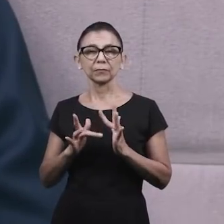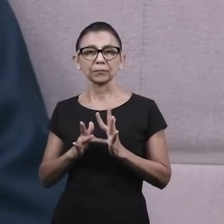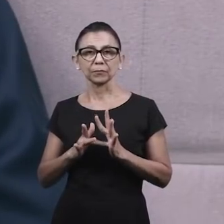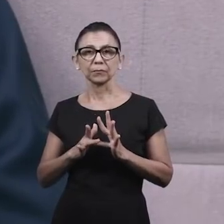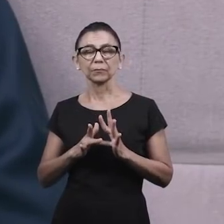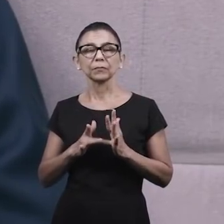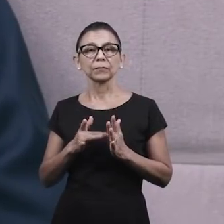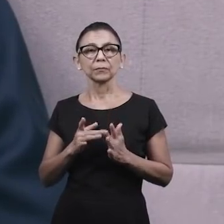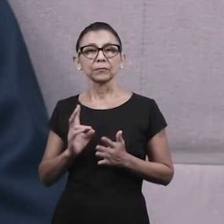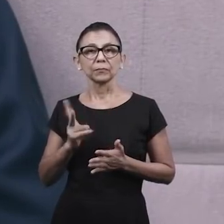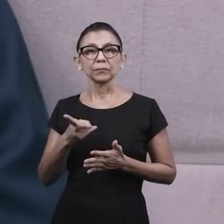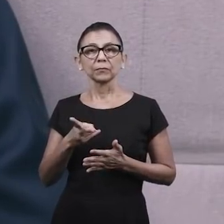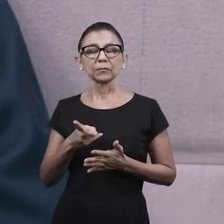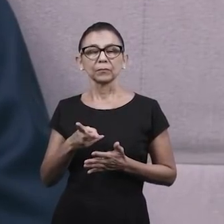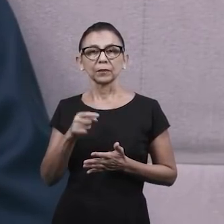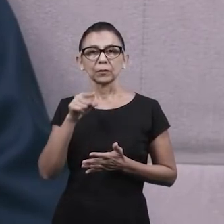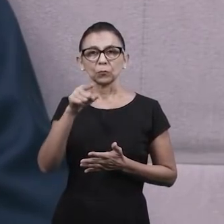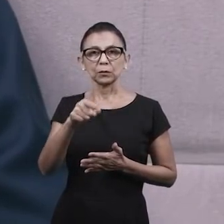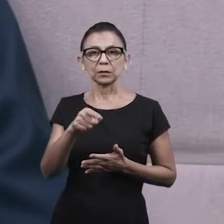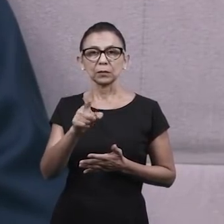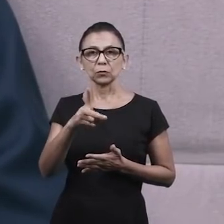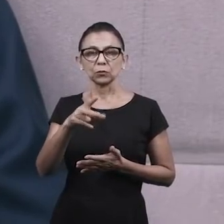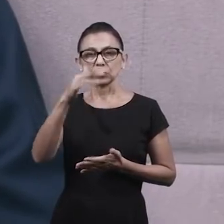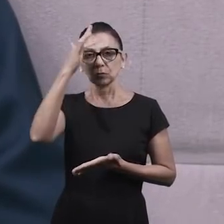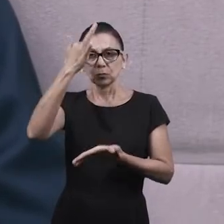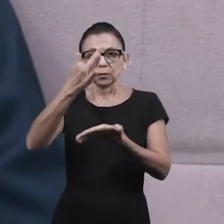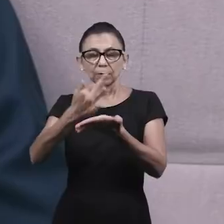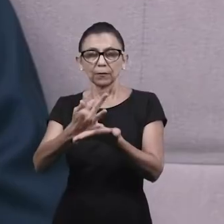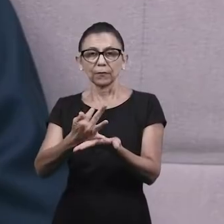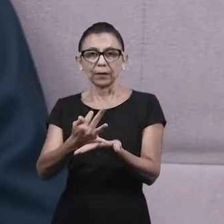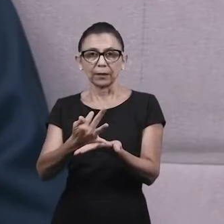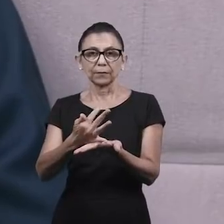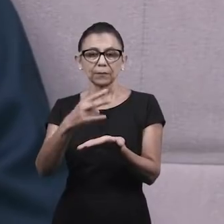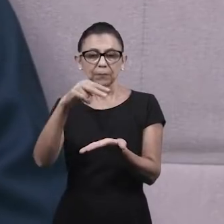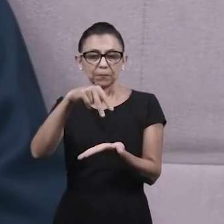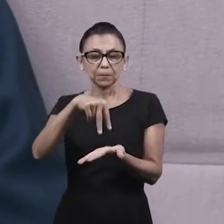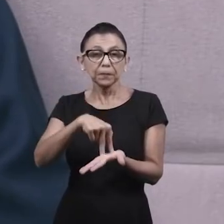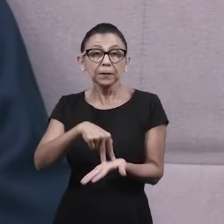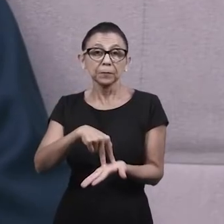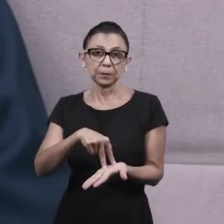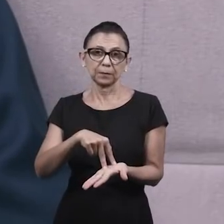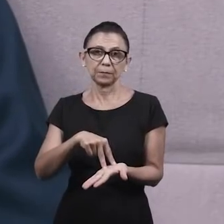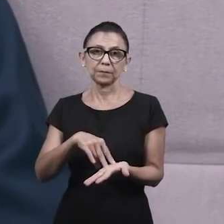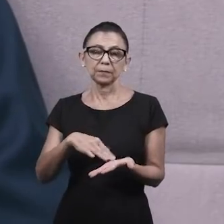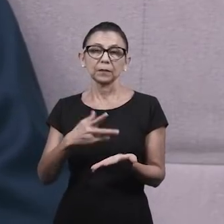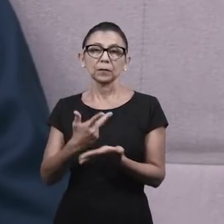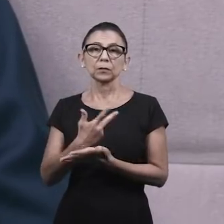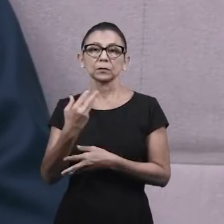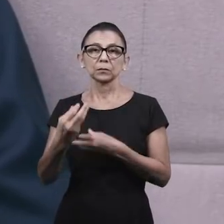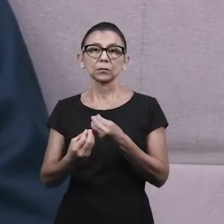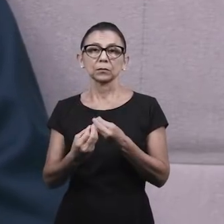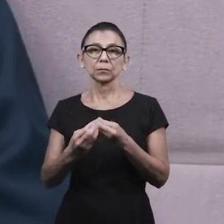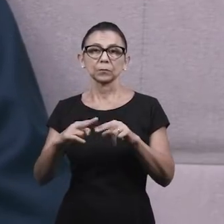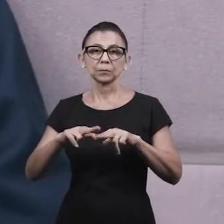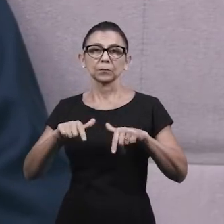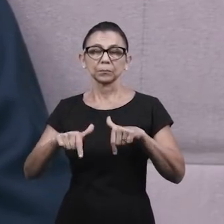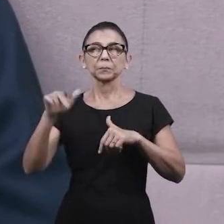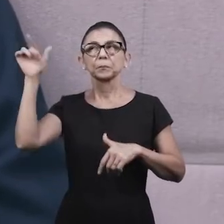voltará para levar a igreja fiel. É necessário, é